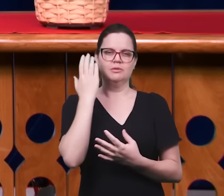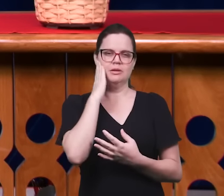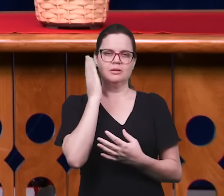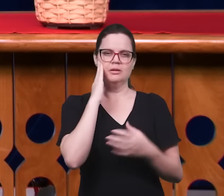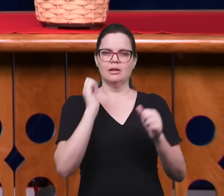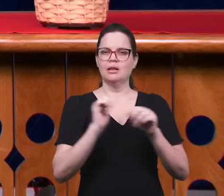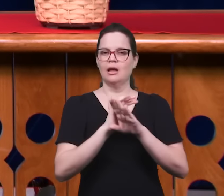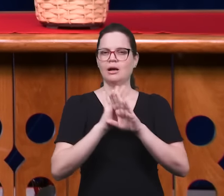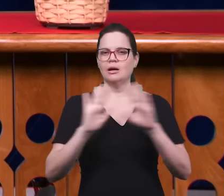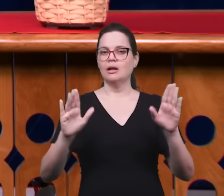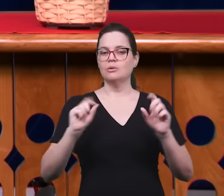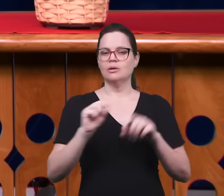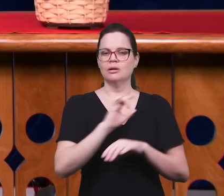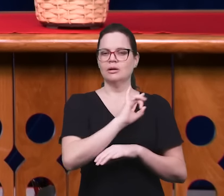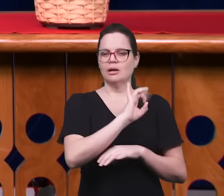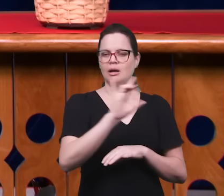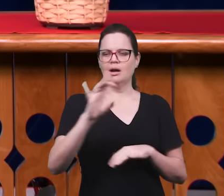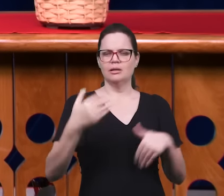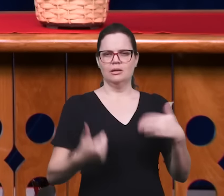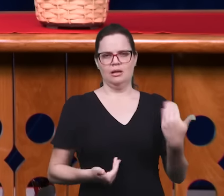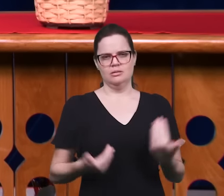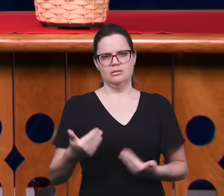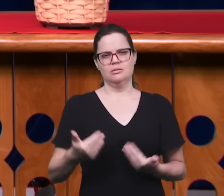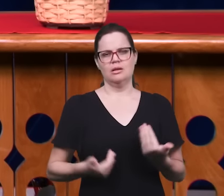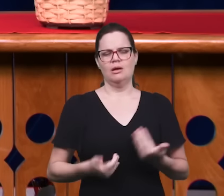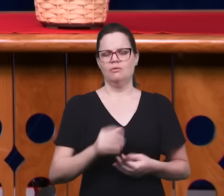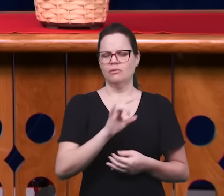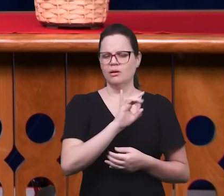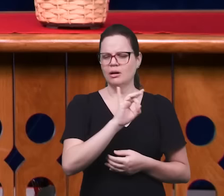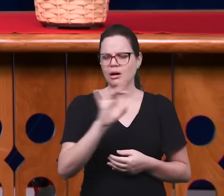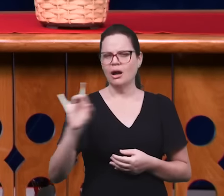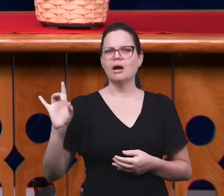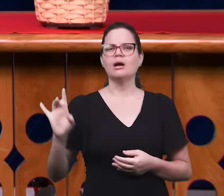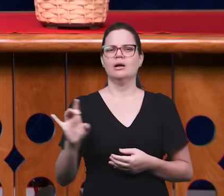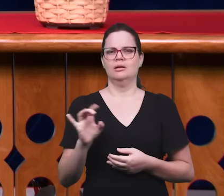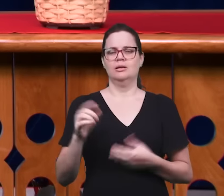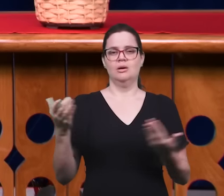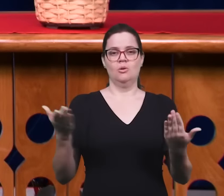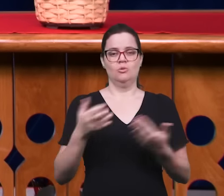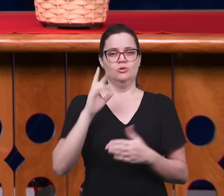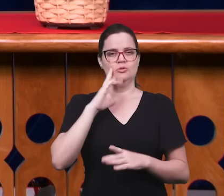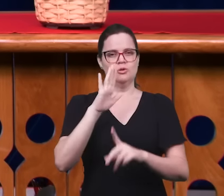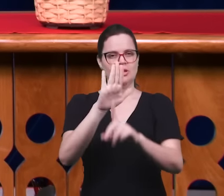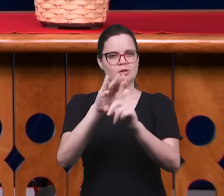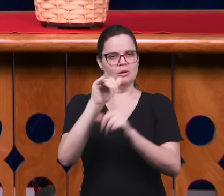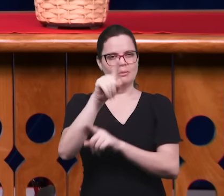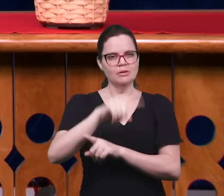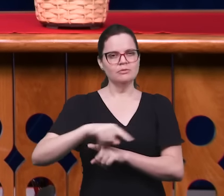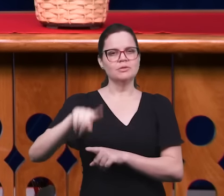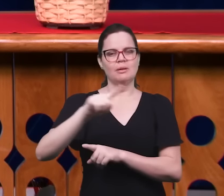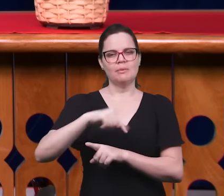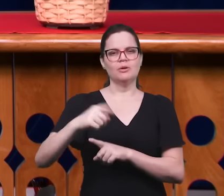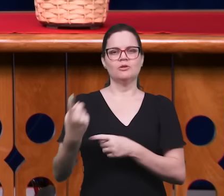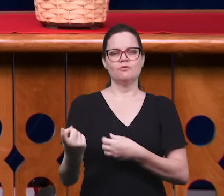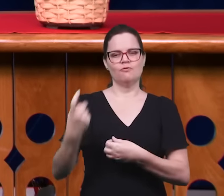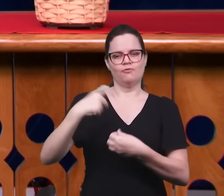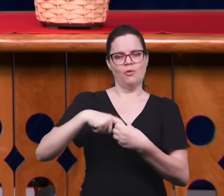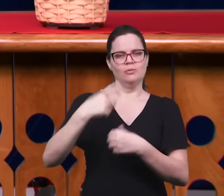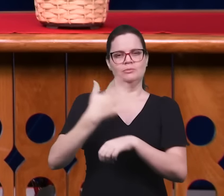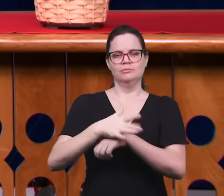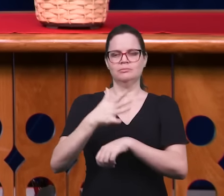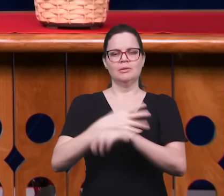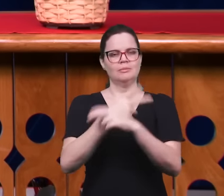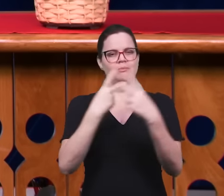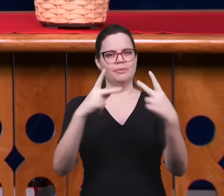saiba que repousa sobre cada servo, sobre cada serva, esse chamado para nós levarmos as boas